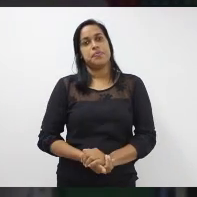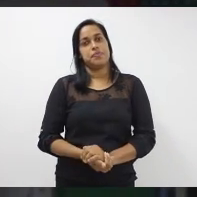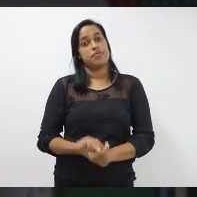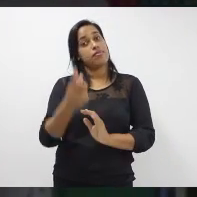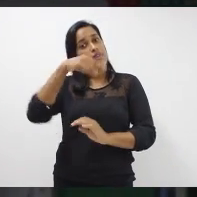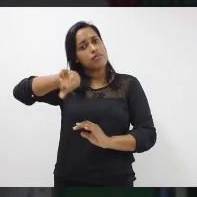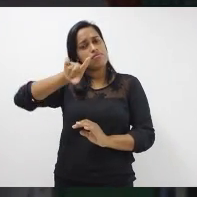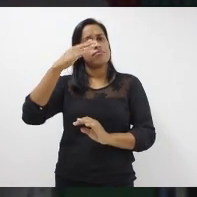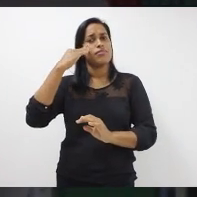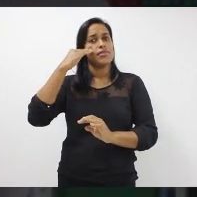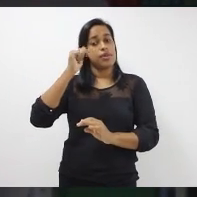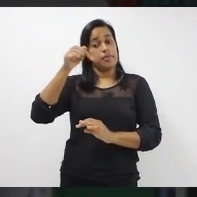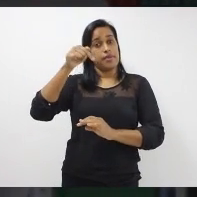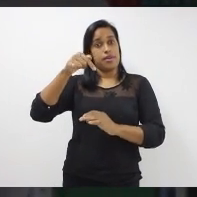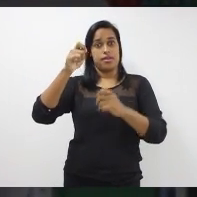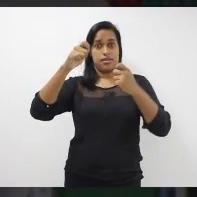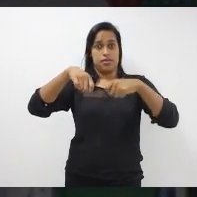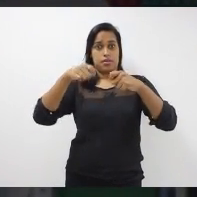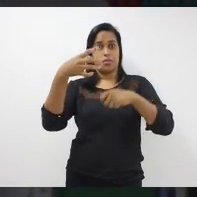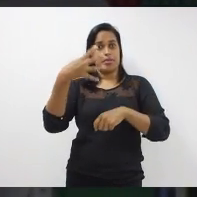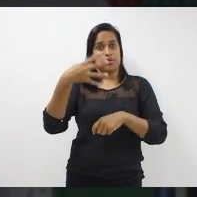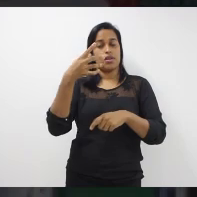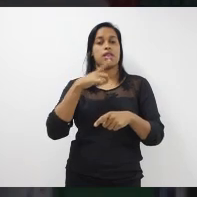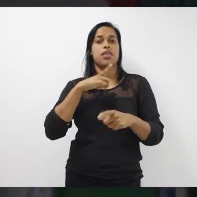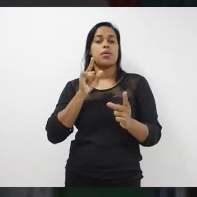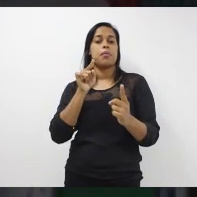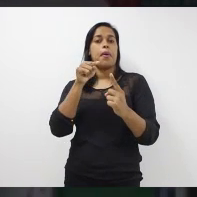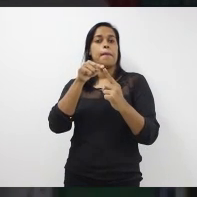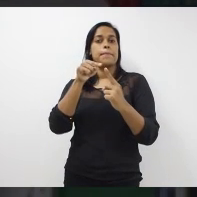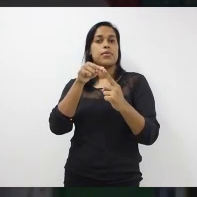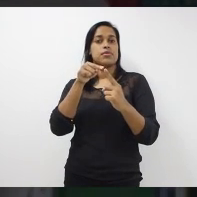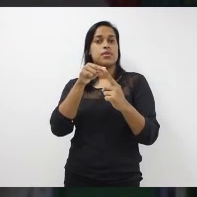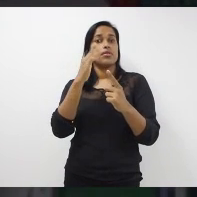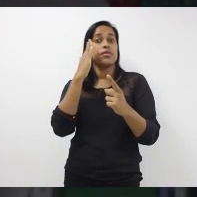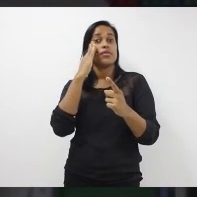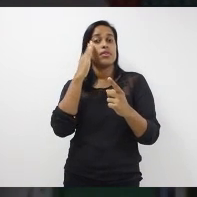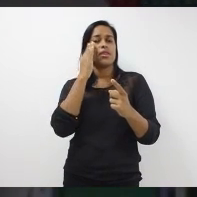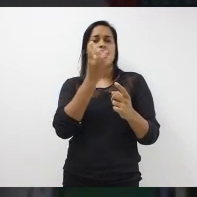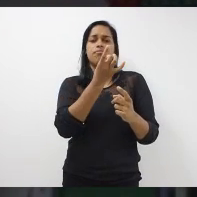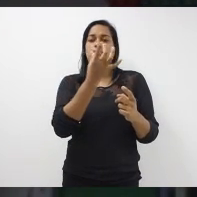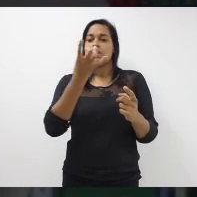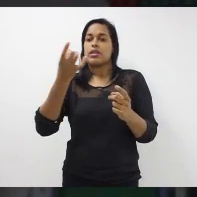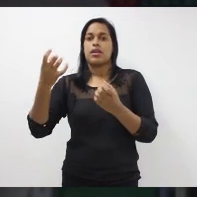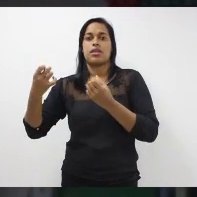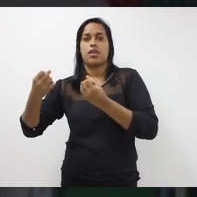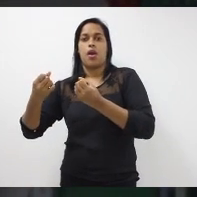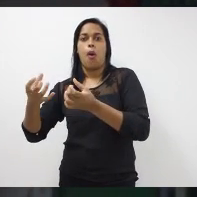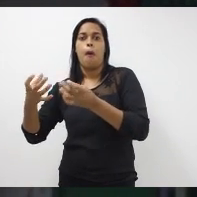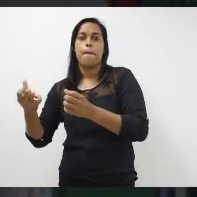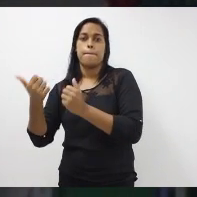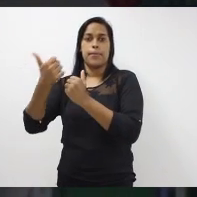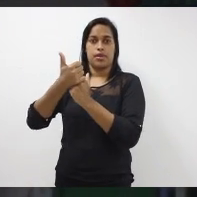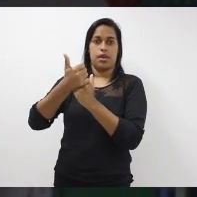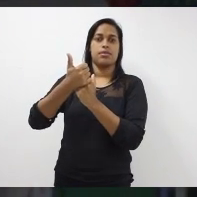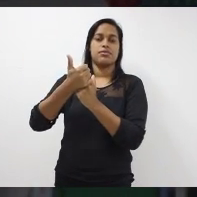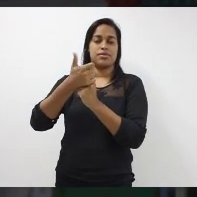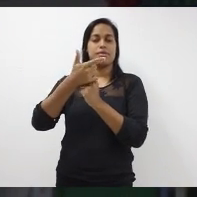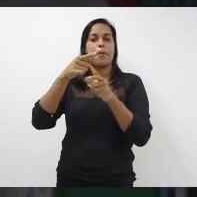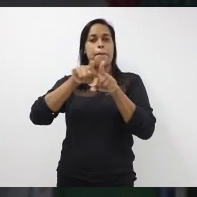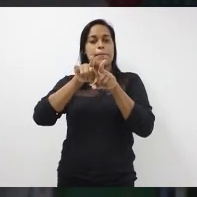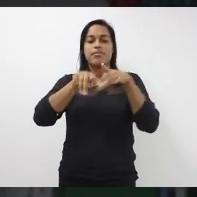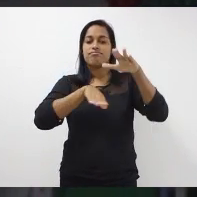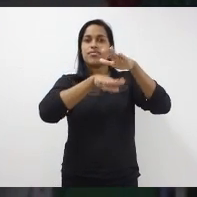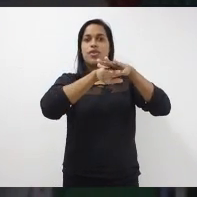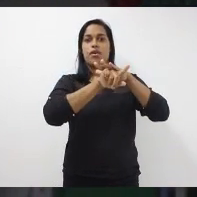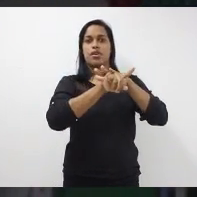gente sabe que essa competência 4 tem como objetivo compreender os pontos de compra e reposição de estoques. Ou seja,